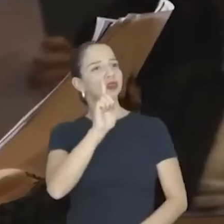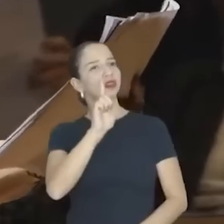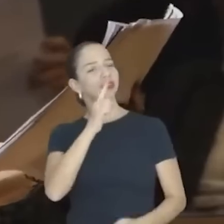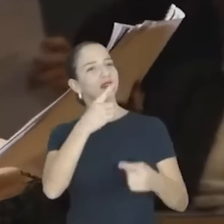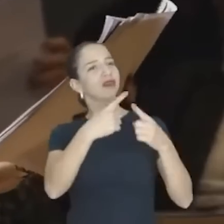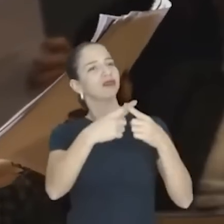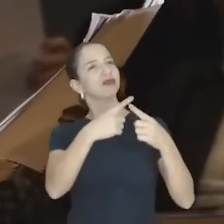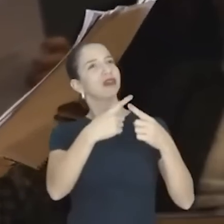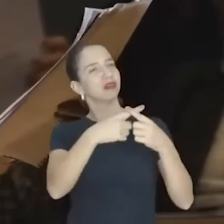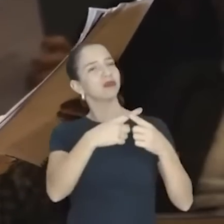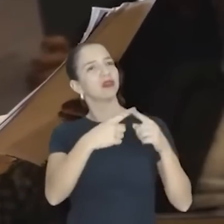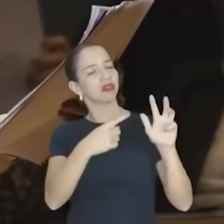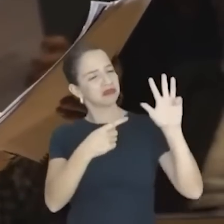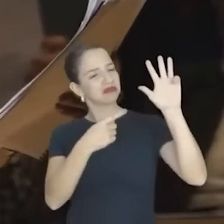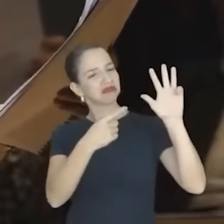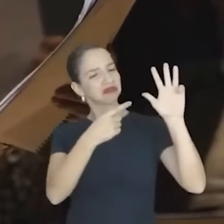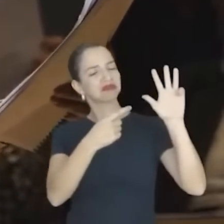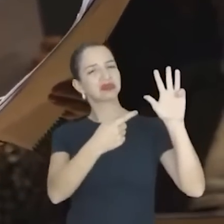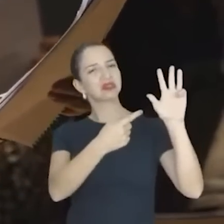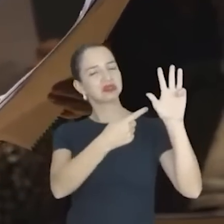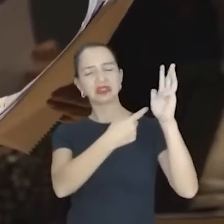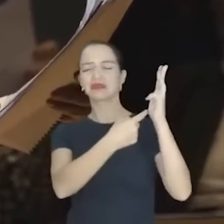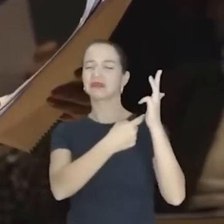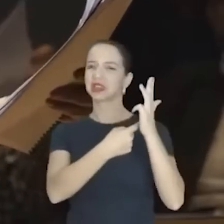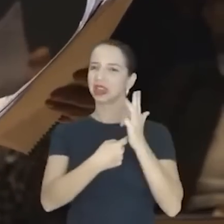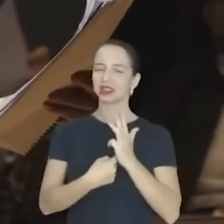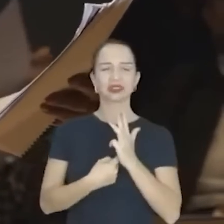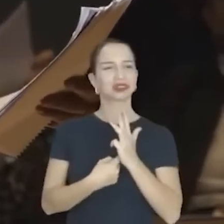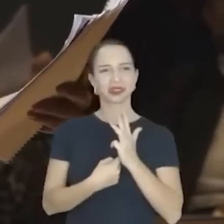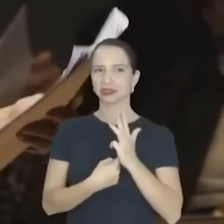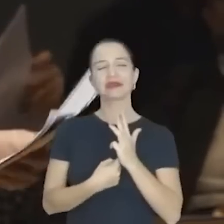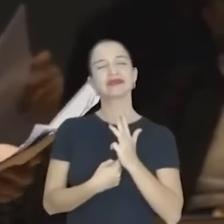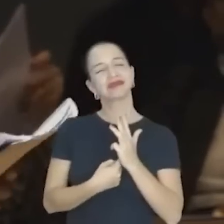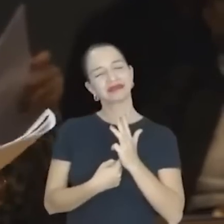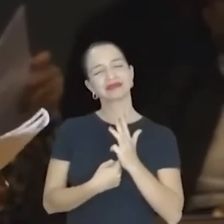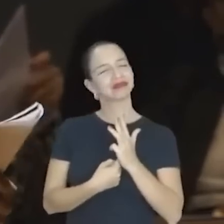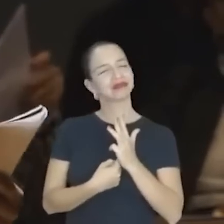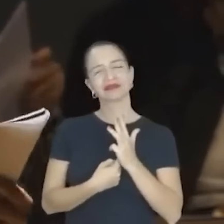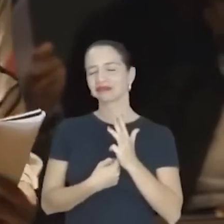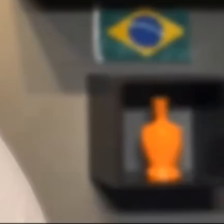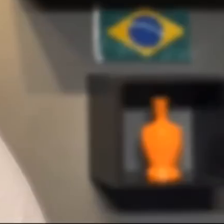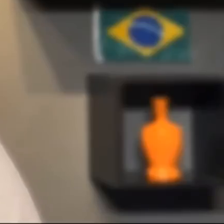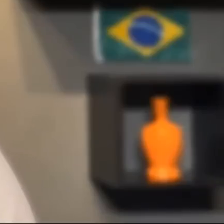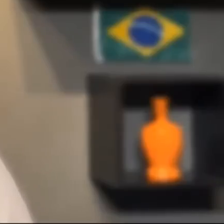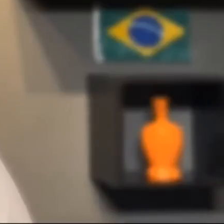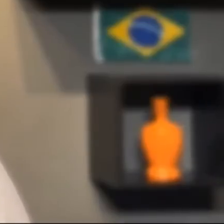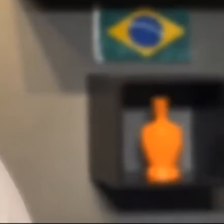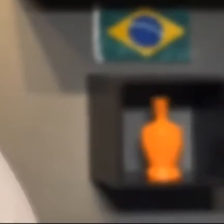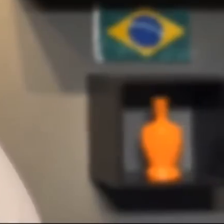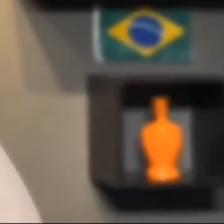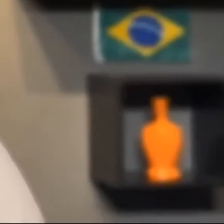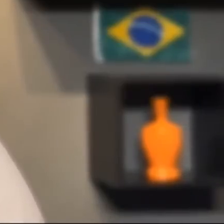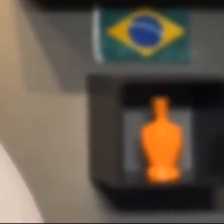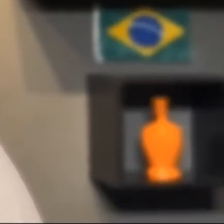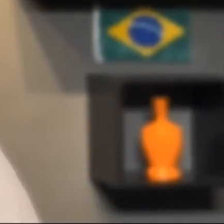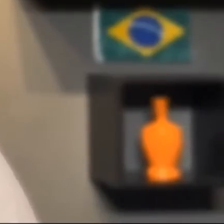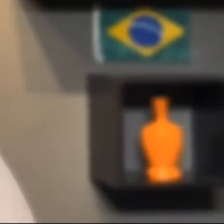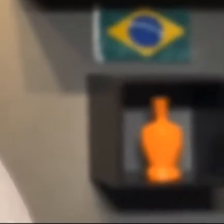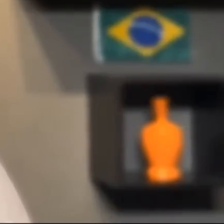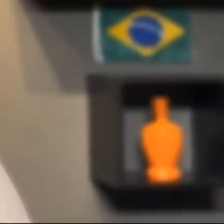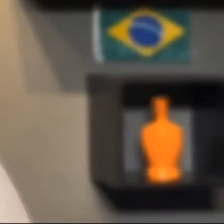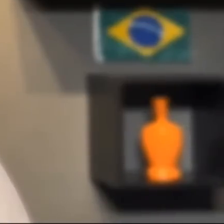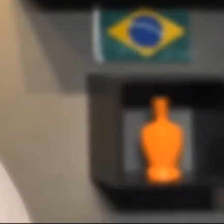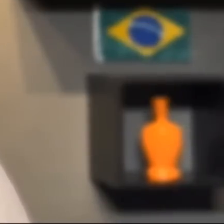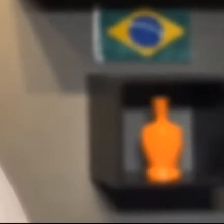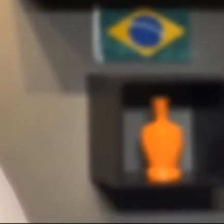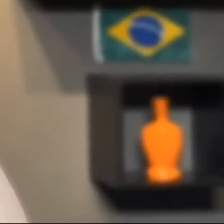amigos ricos dizem, o que você tiver é por ele. Olha, deixa eu perguntar aqui uma coisa. Será que neste